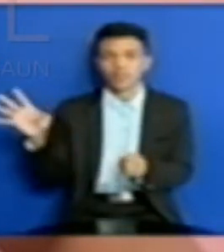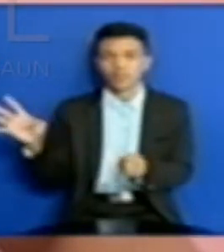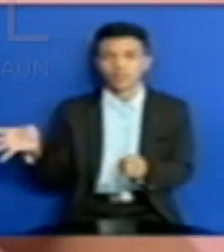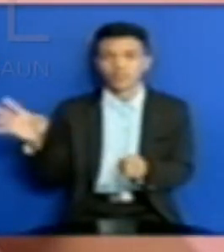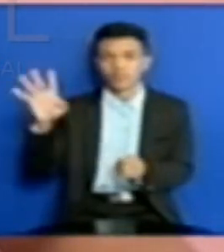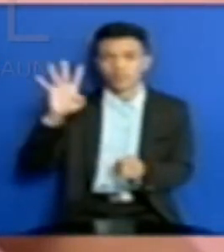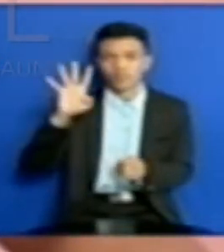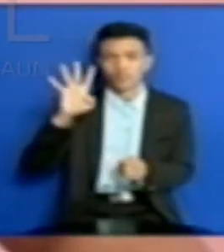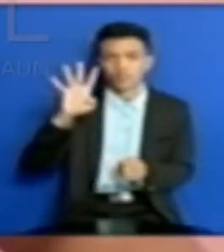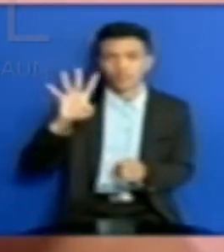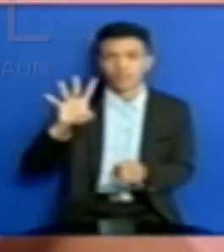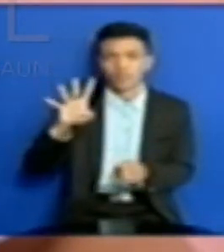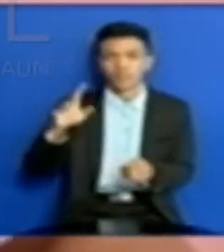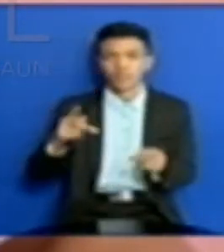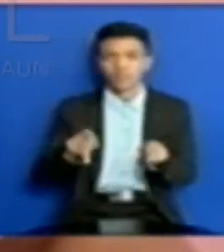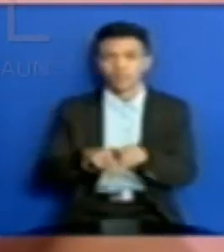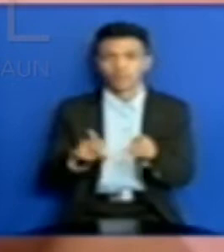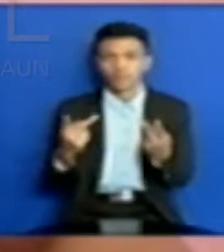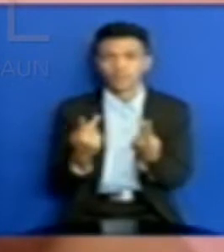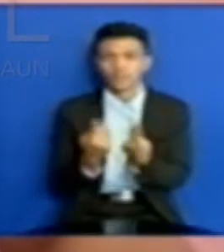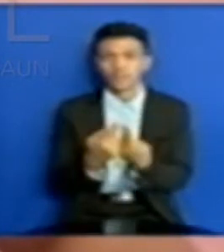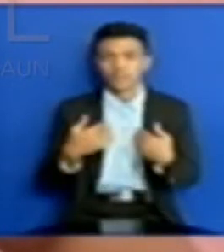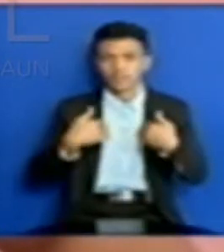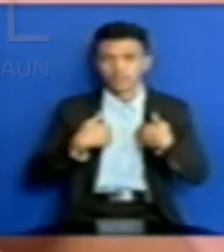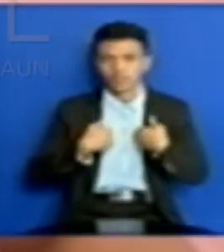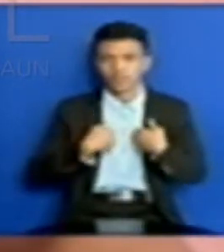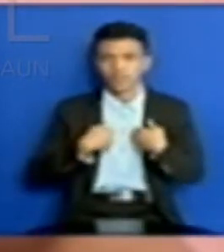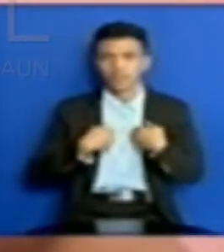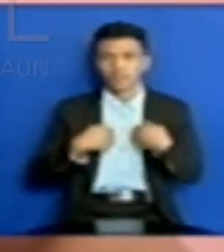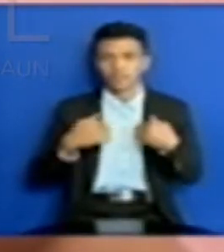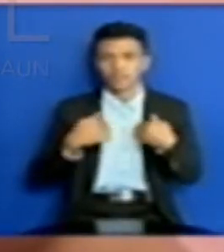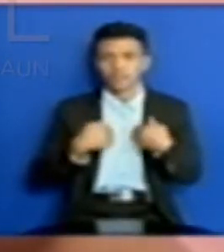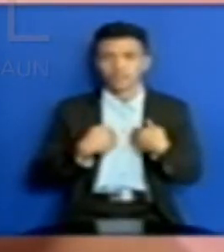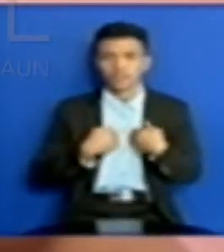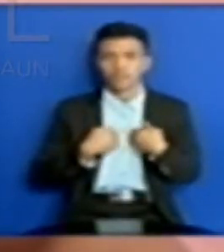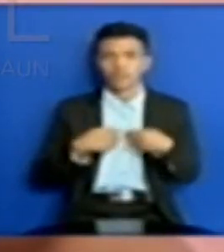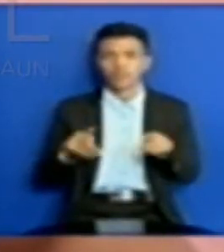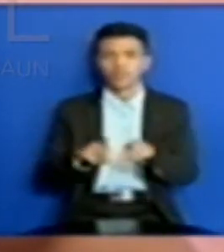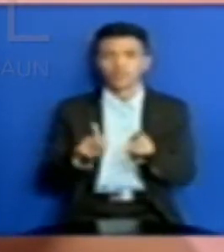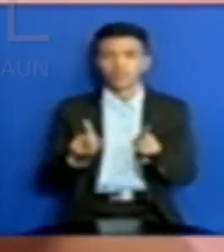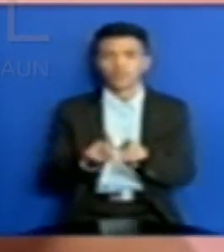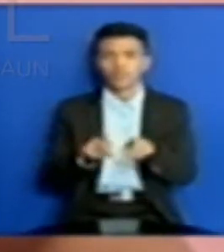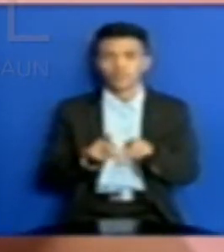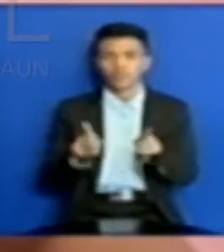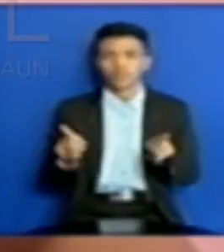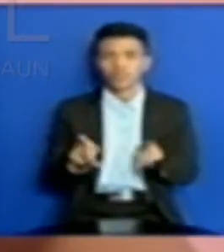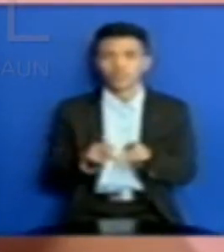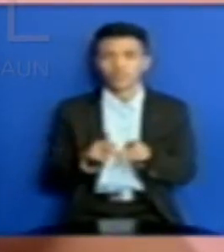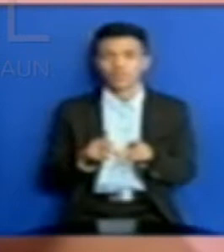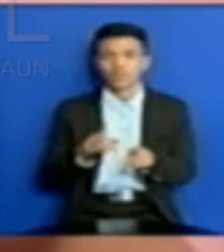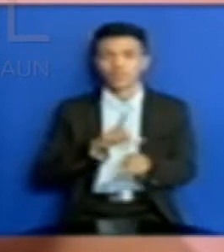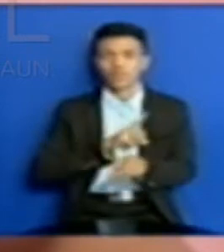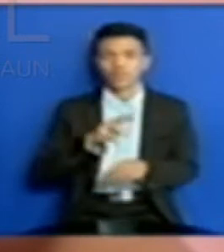ona, at helalet implementane acontece iha aldeia Soikili posto administrativo de